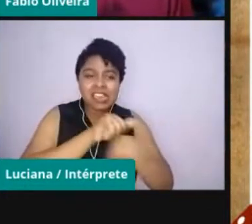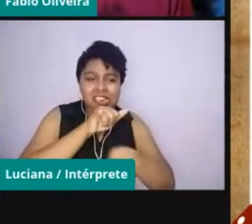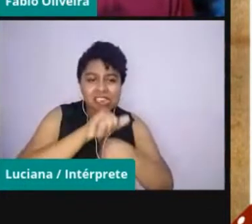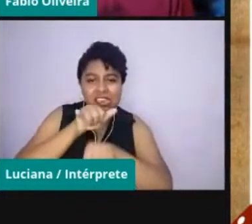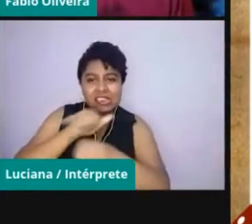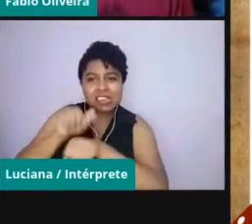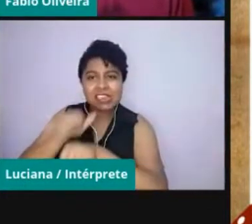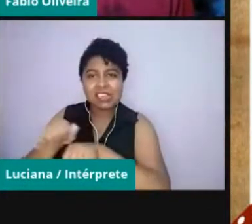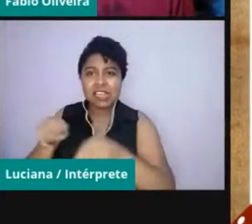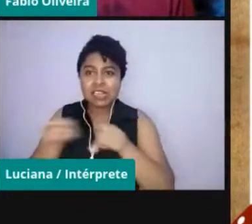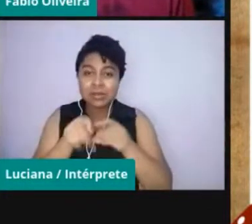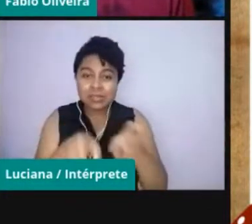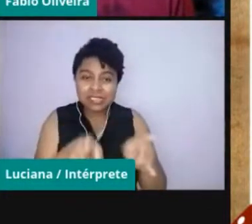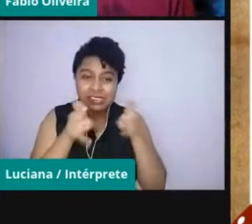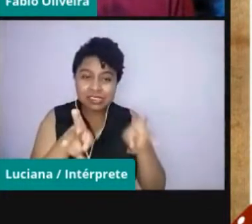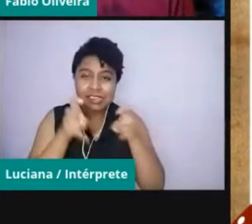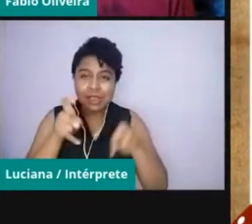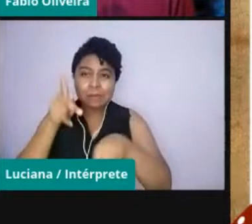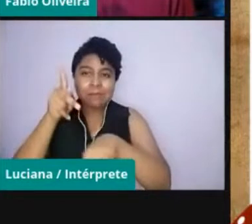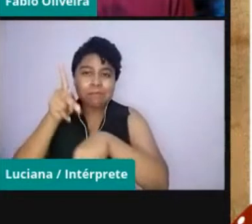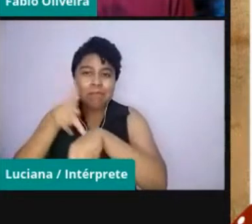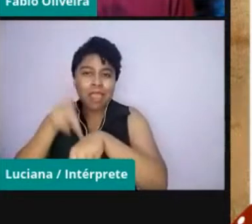pedras preciosas e tudo mais